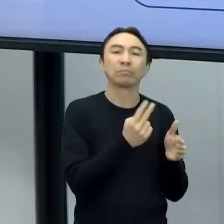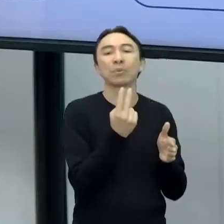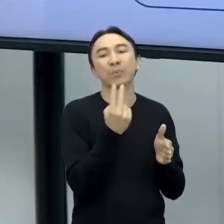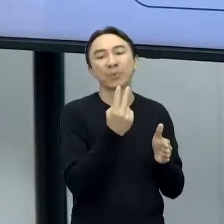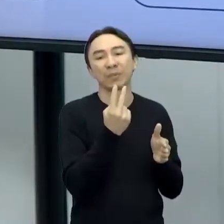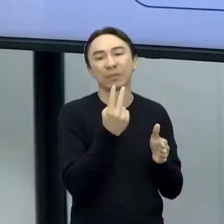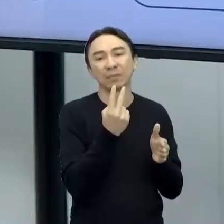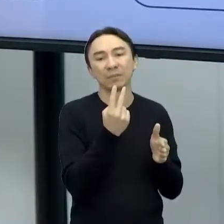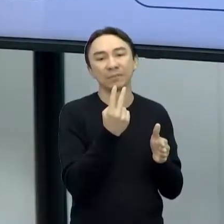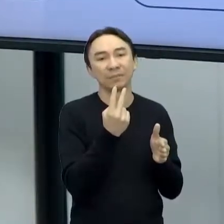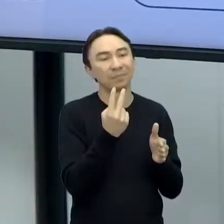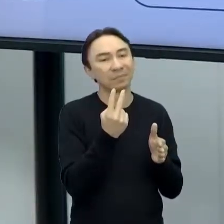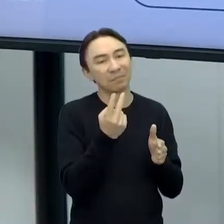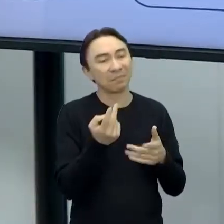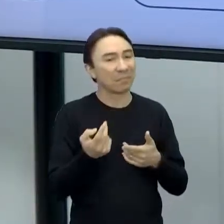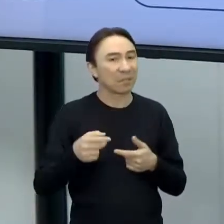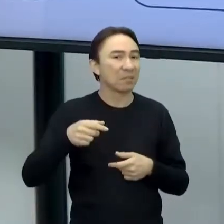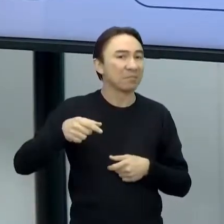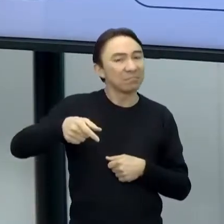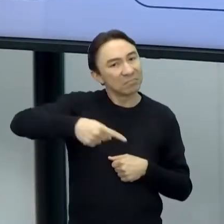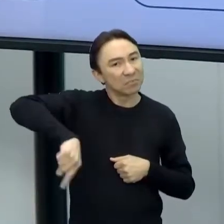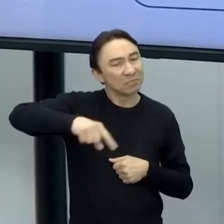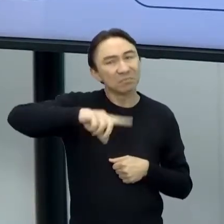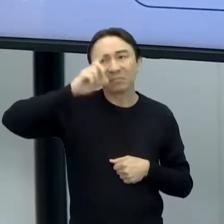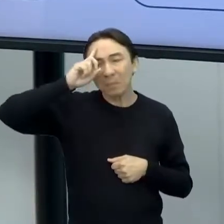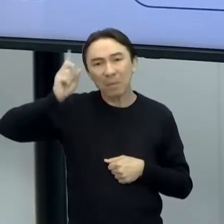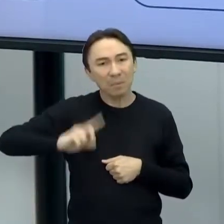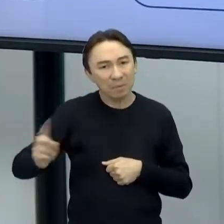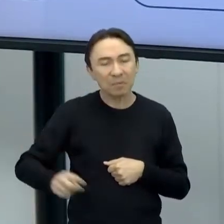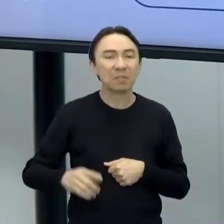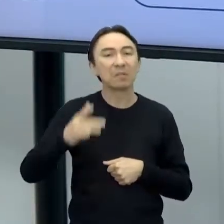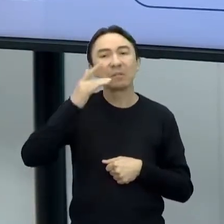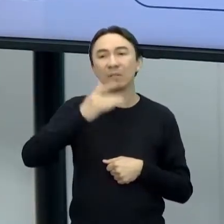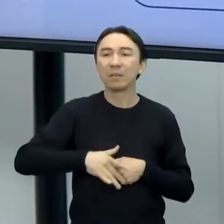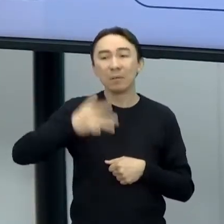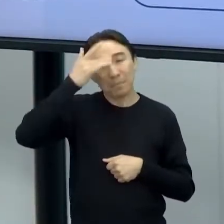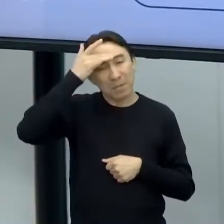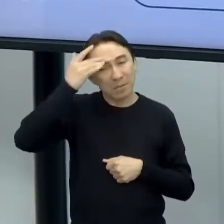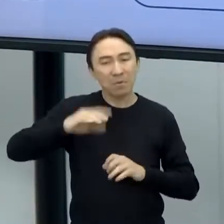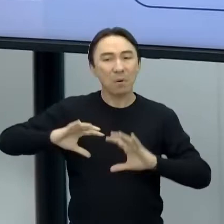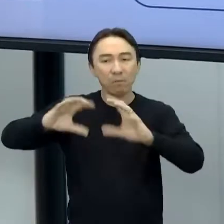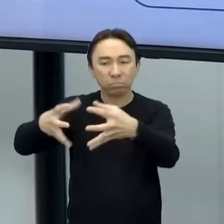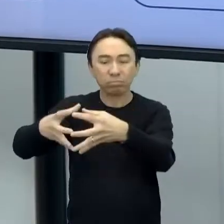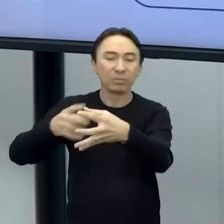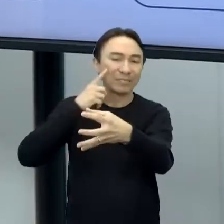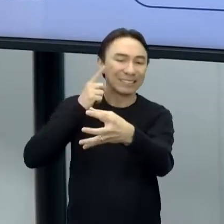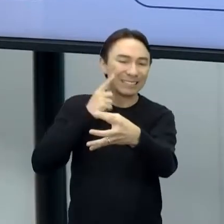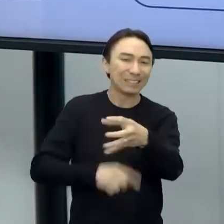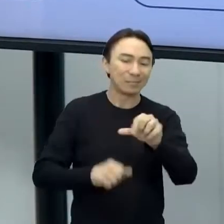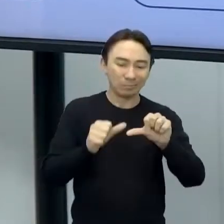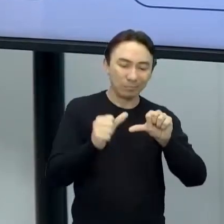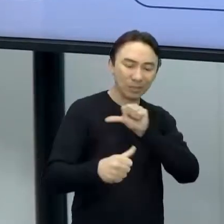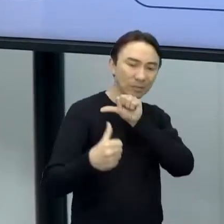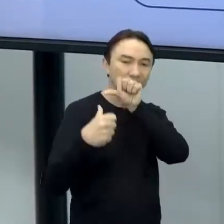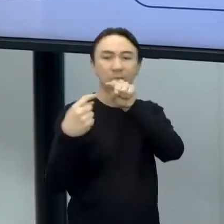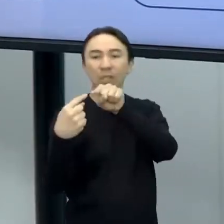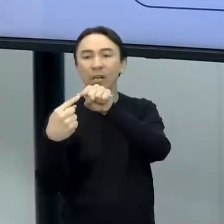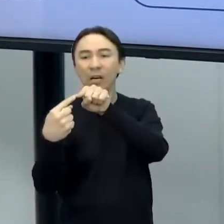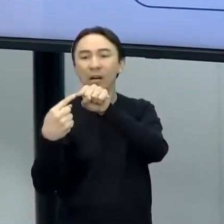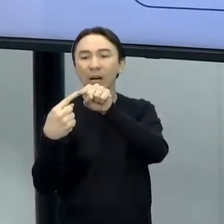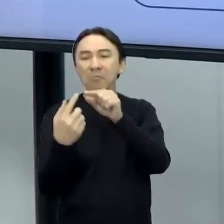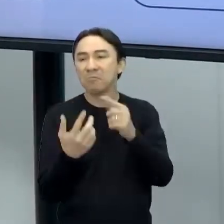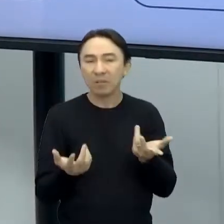público-alvo qual o público-alvo que nós vamos atingir. A gente ainda não pegou esse foco. Mas vamos conversar mais para